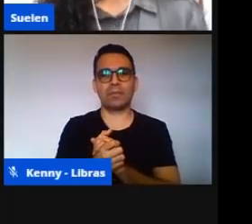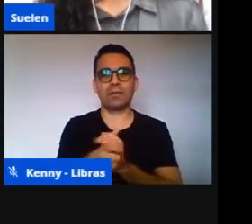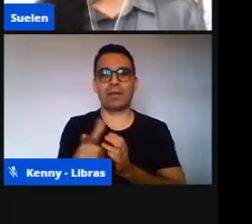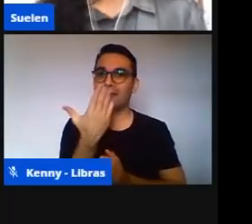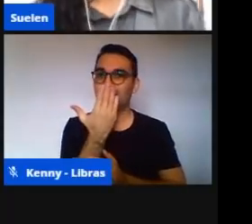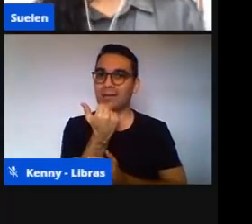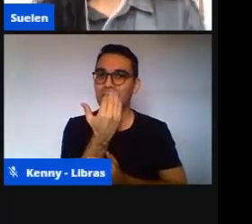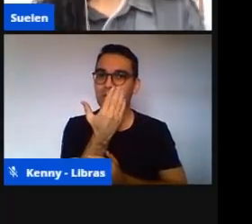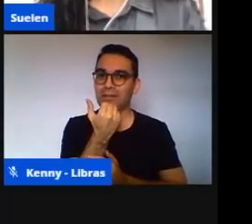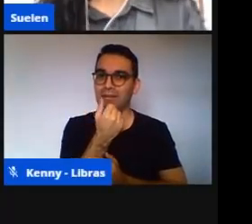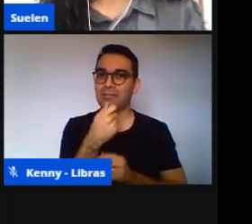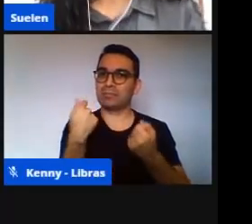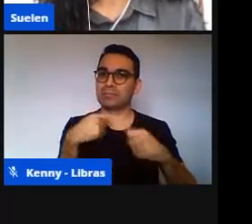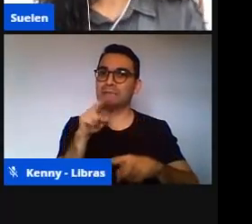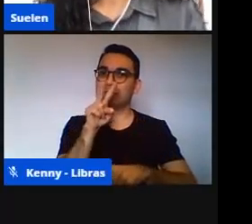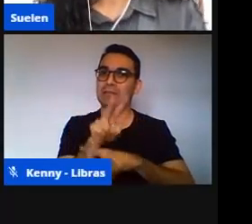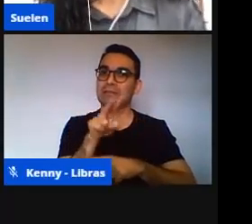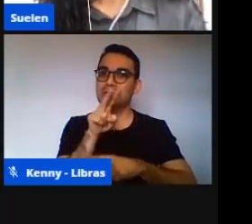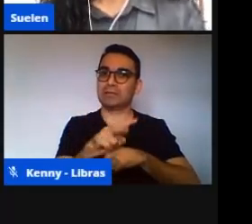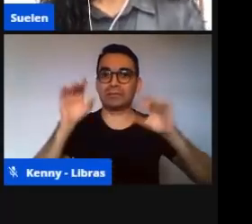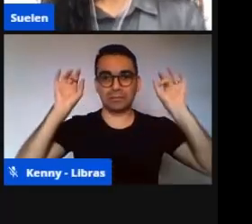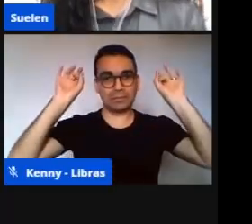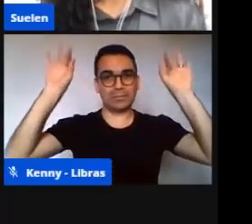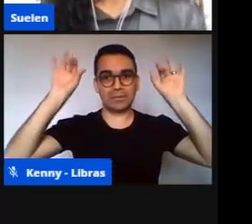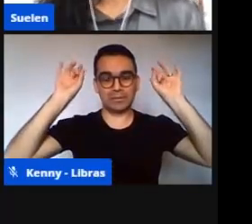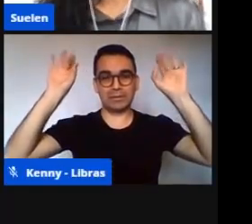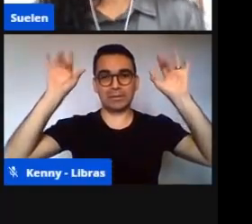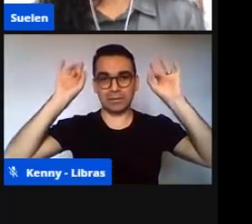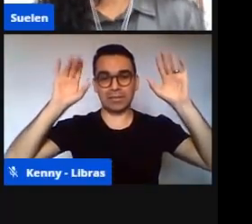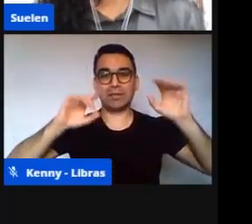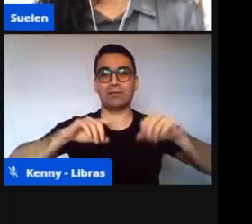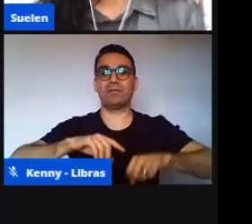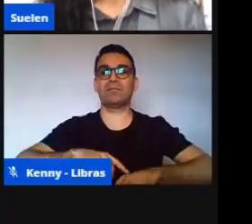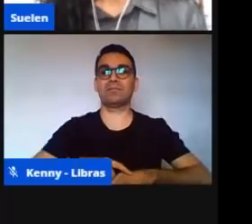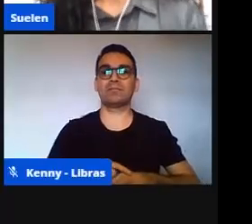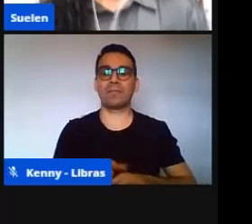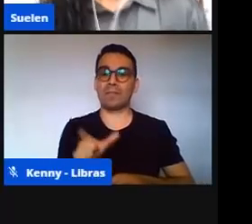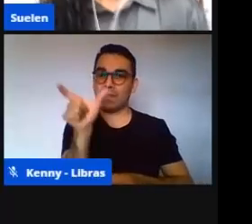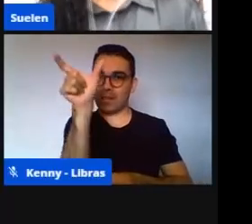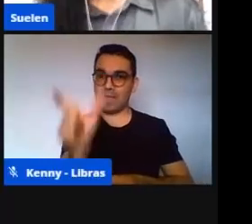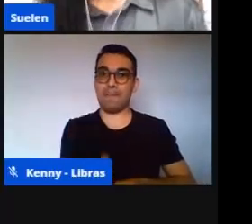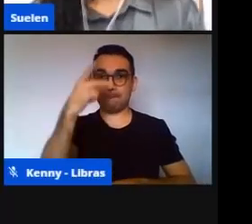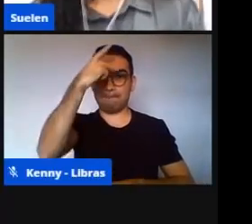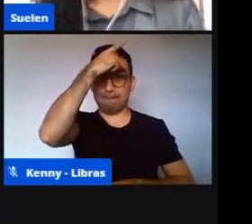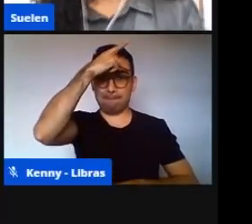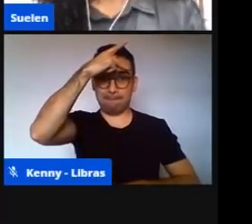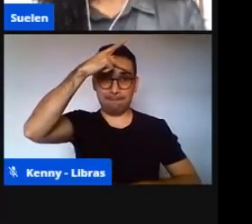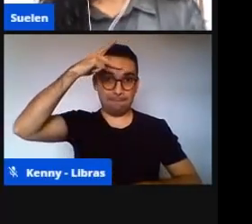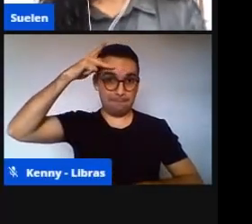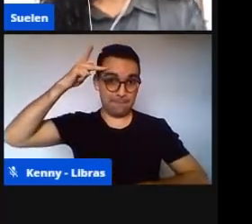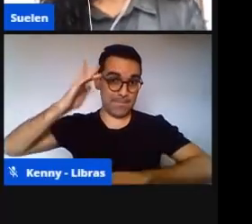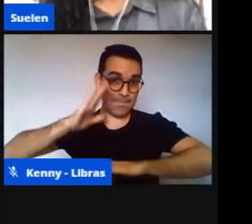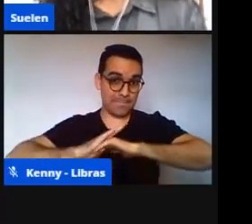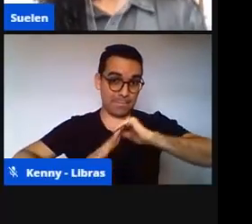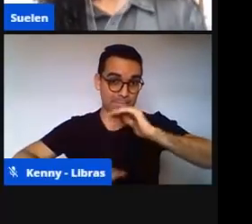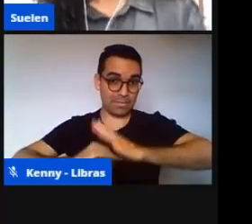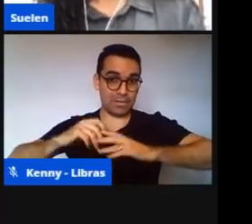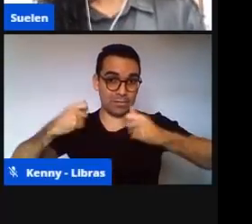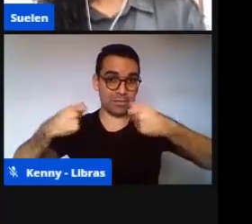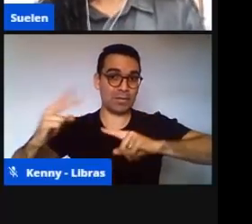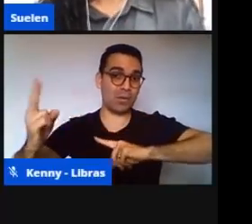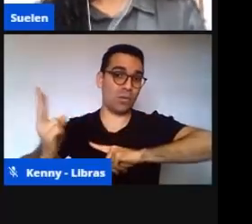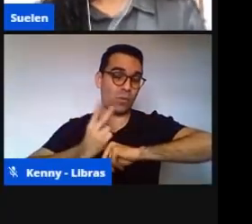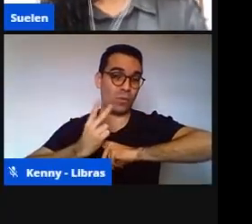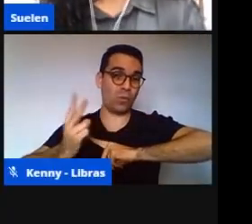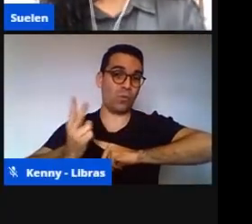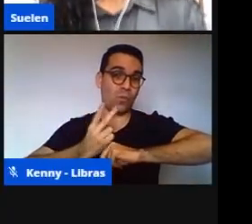alimentos tenha uma atenção especial com a sua higiene pessoal, né? Tenha o asseio adequado, tanto na